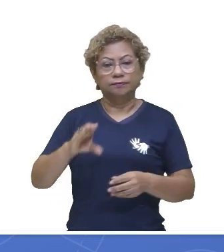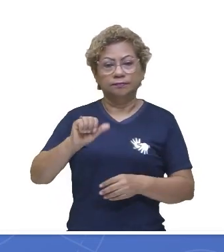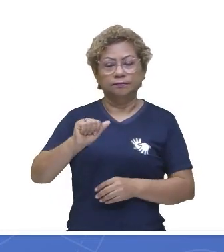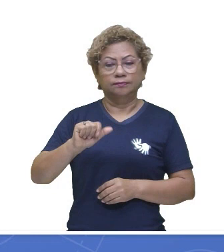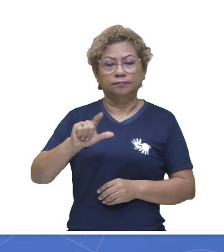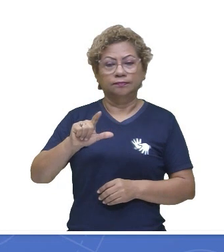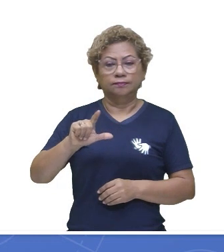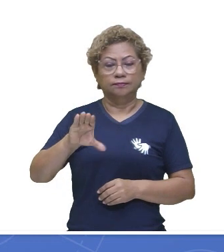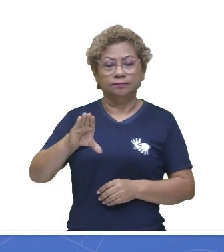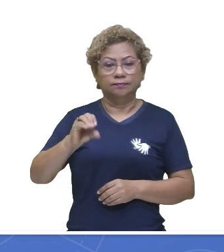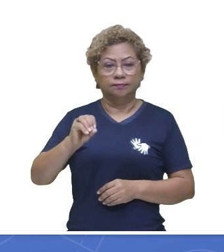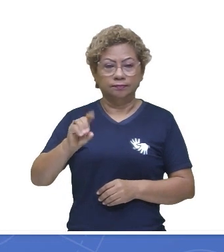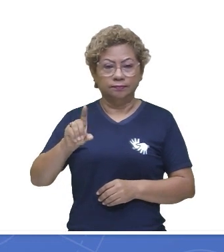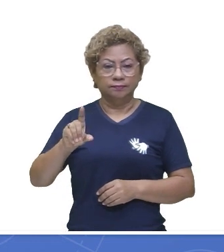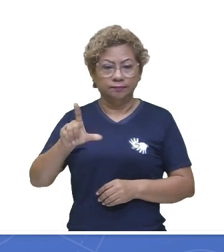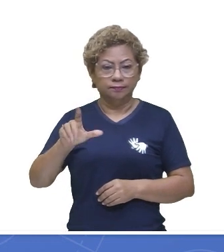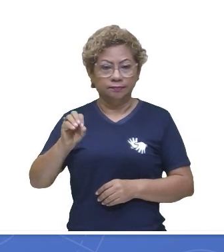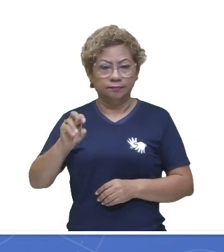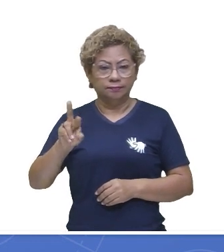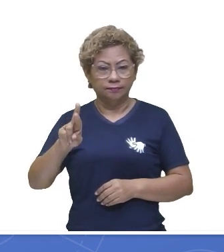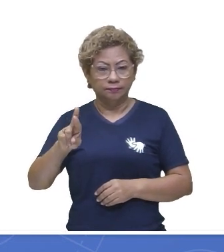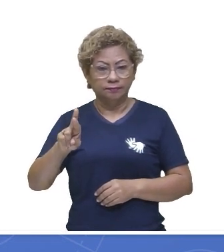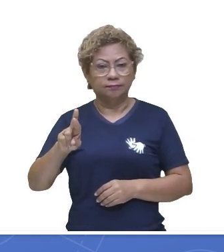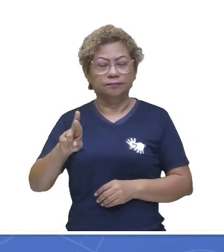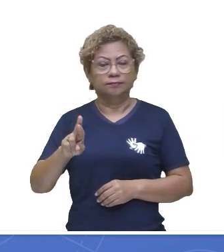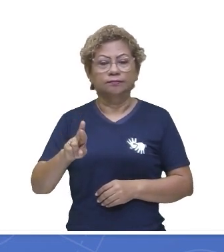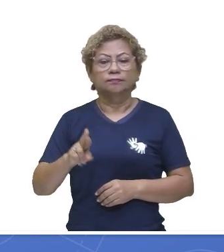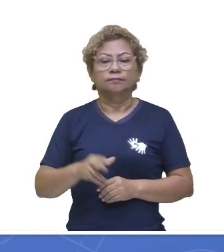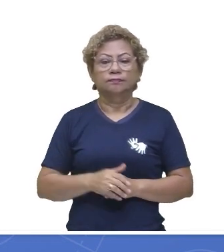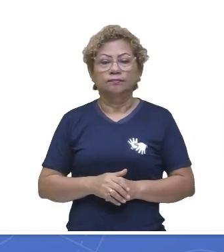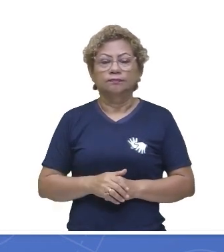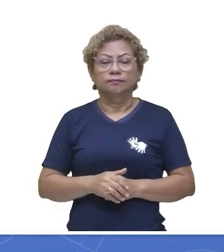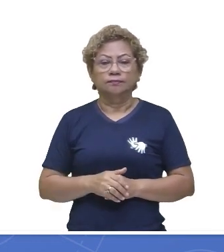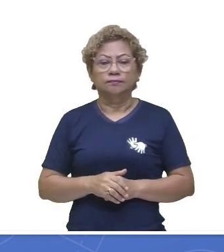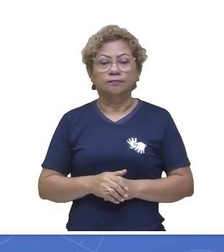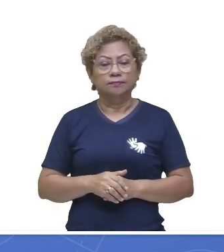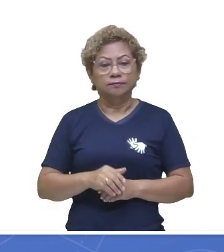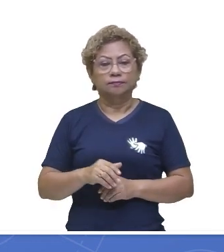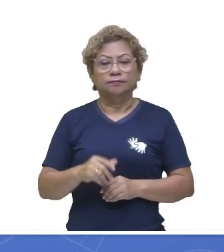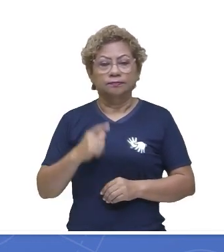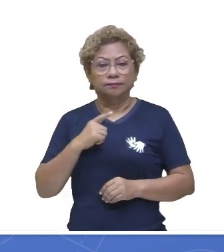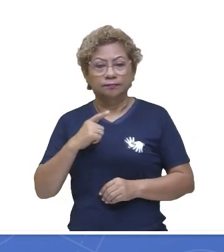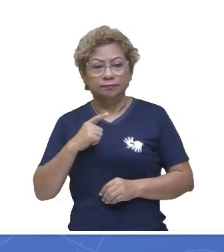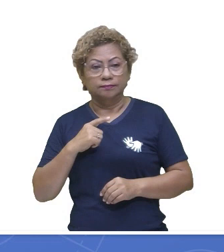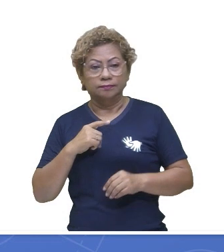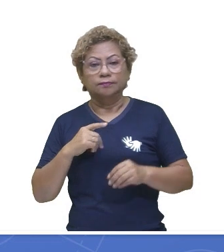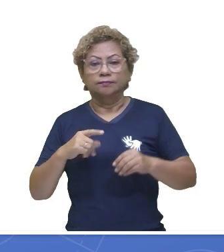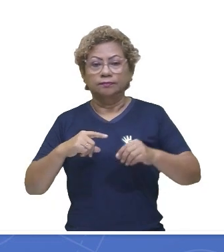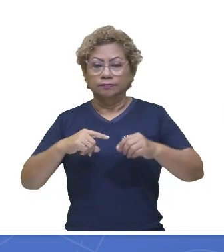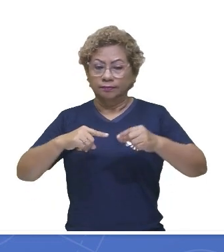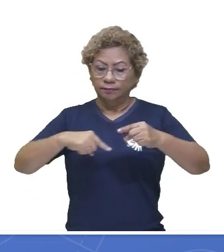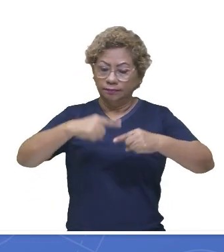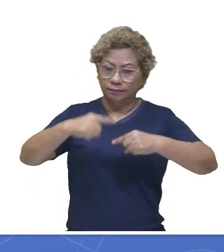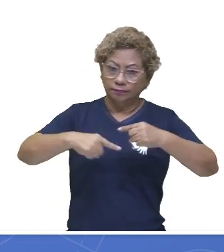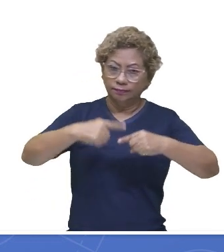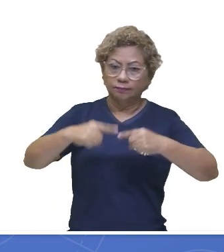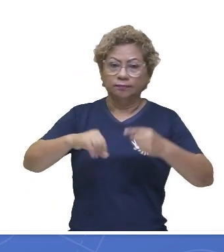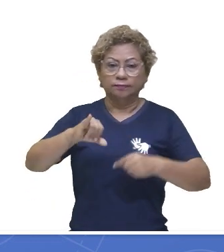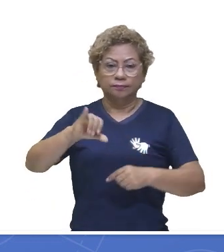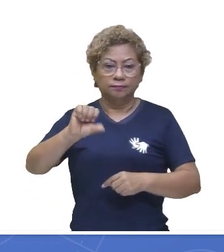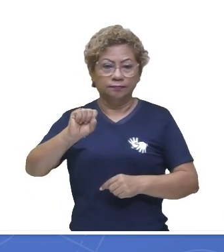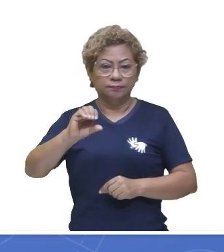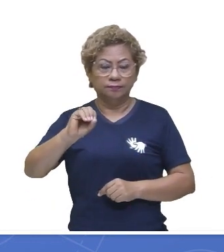a quantidade e a quantidade de calor, obtemos uma expressão conhecida como equação fundamental da calorimetria, e aqui está ela,